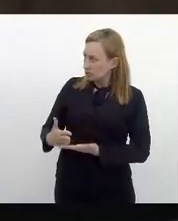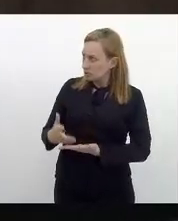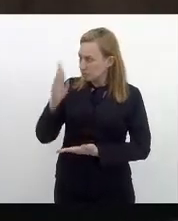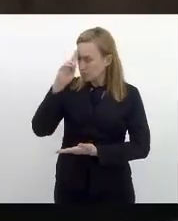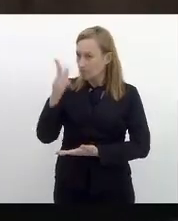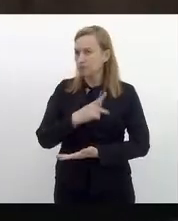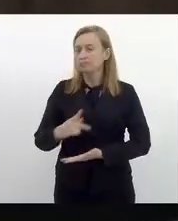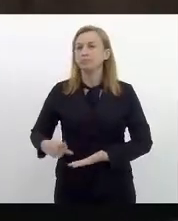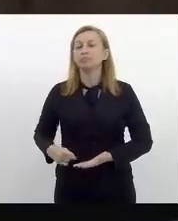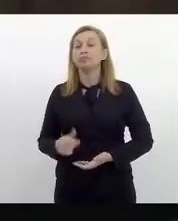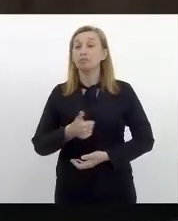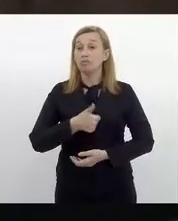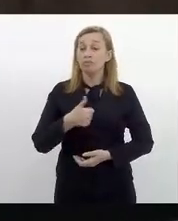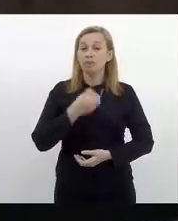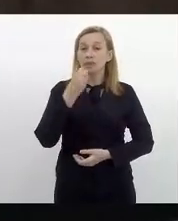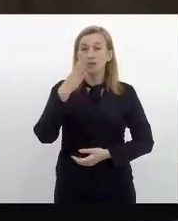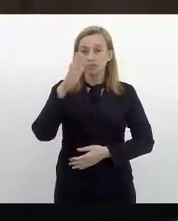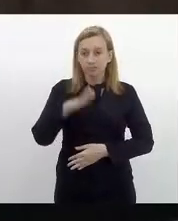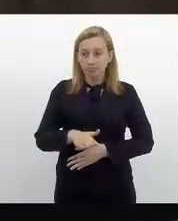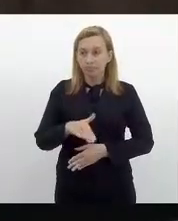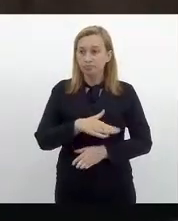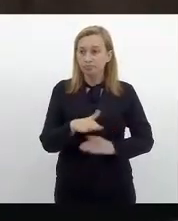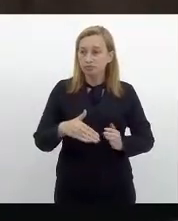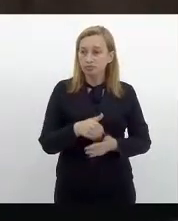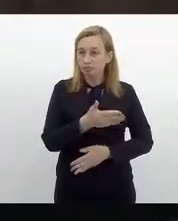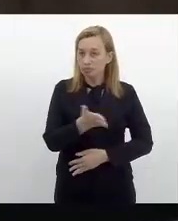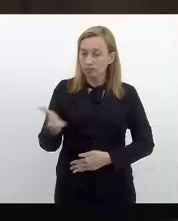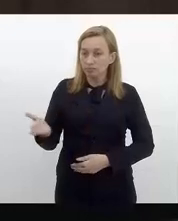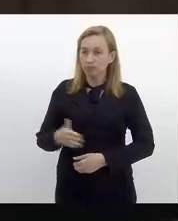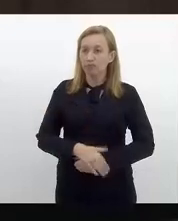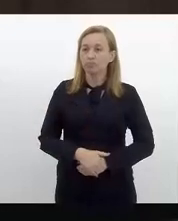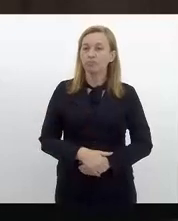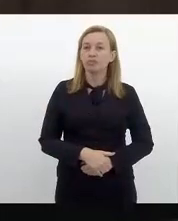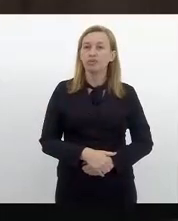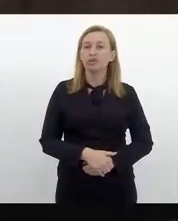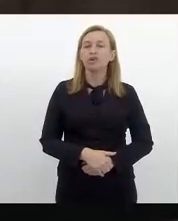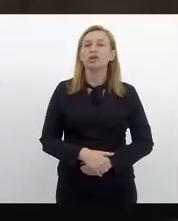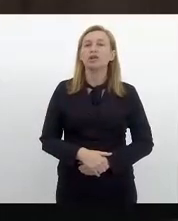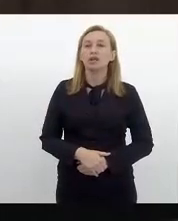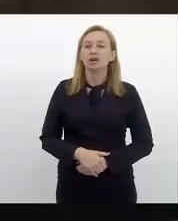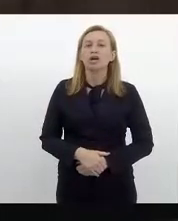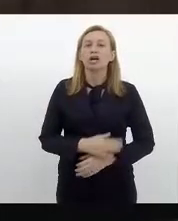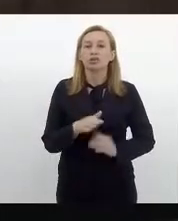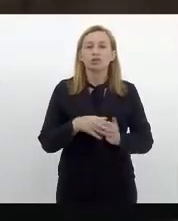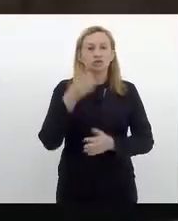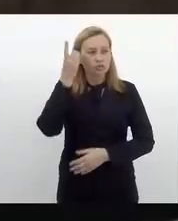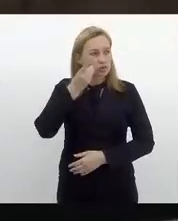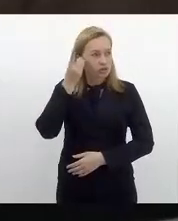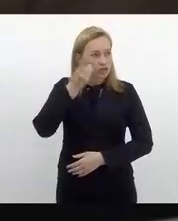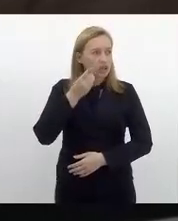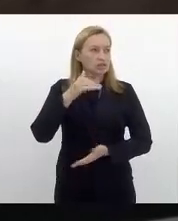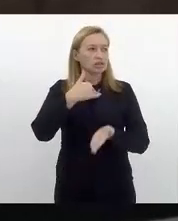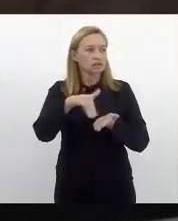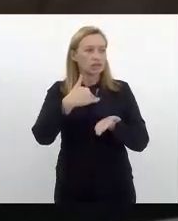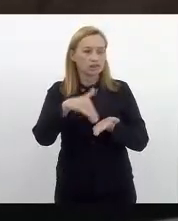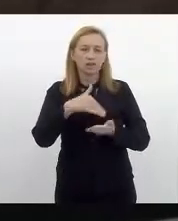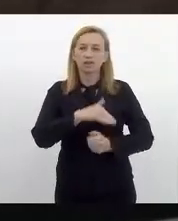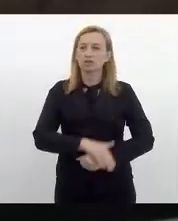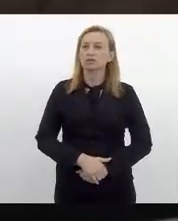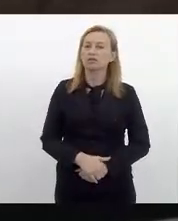bom é Primeiramente boa tarde a todas e todas as fontes deputados presentes os deputados secretários